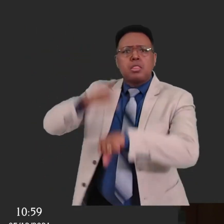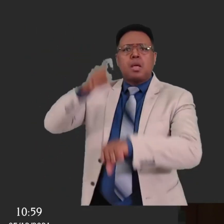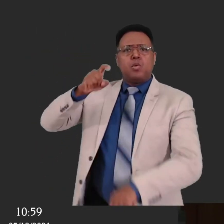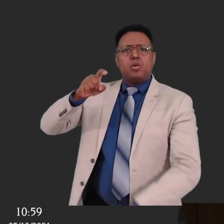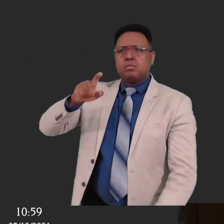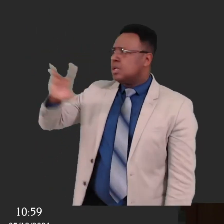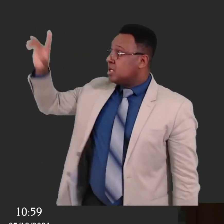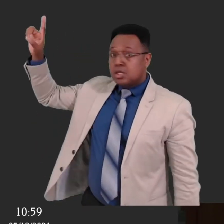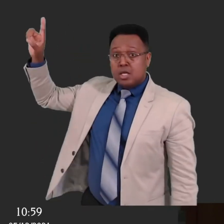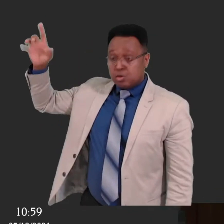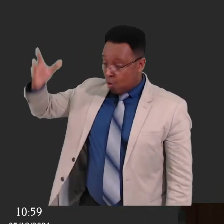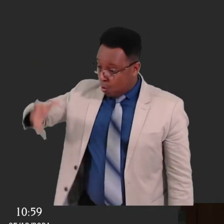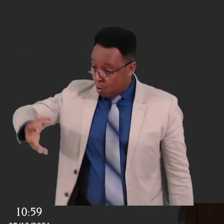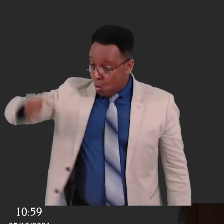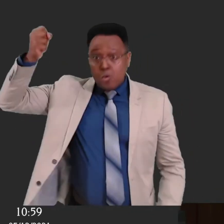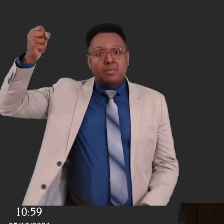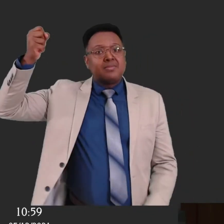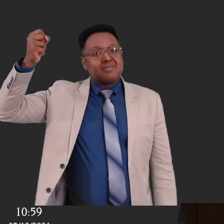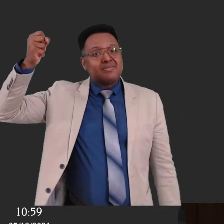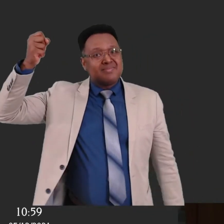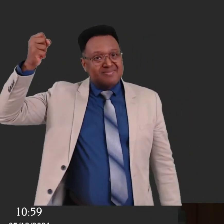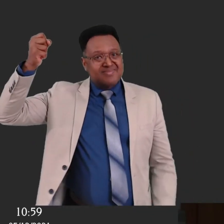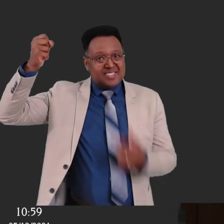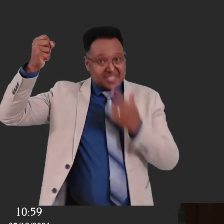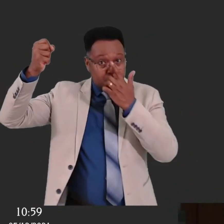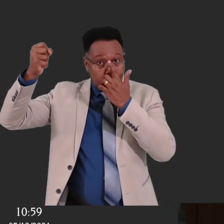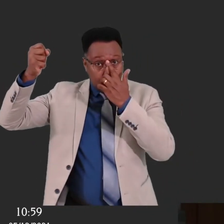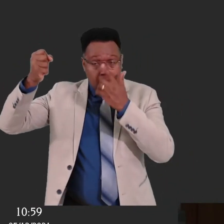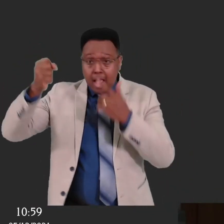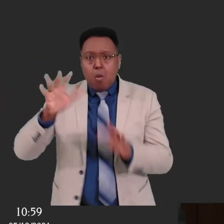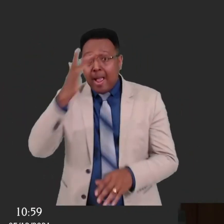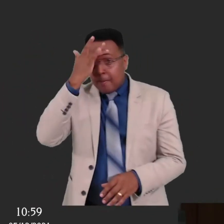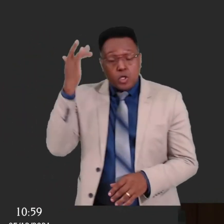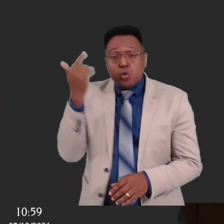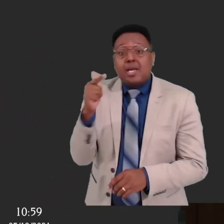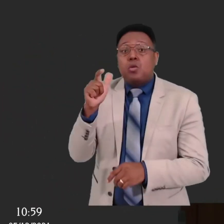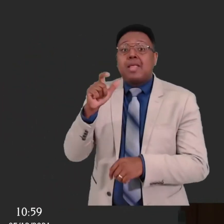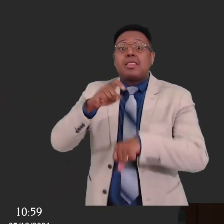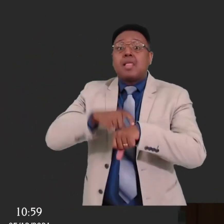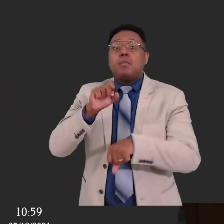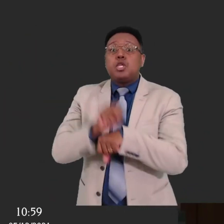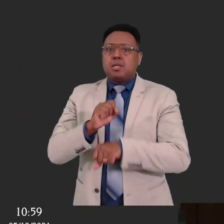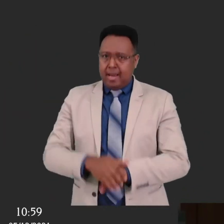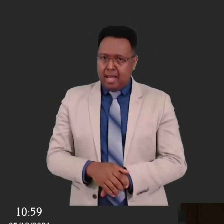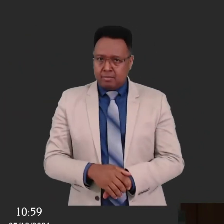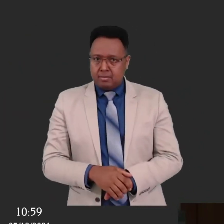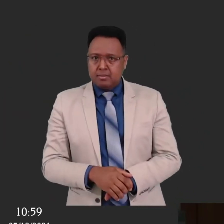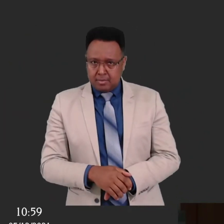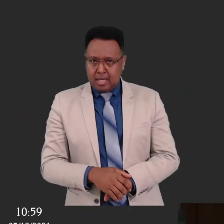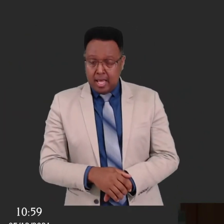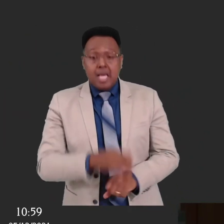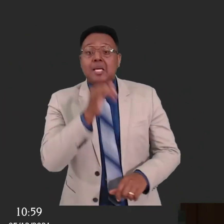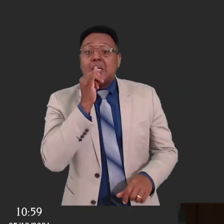levar. É como aquele que não tem tempo de esperar e a máquina está demorando. Então o que, é que ele faz? Ele levanta o rolo,